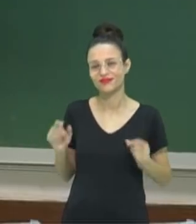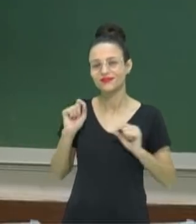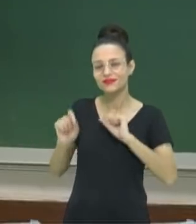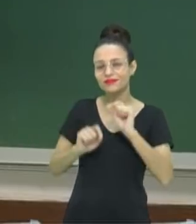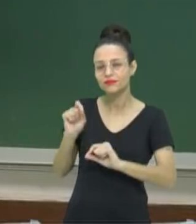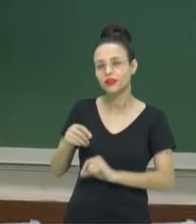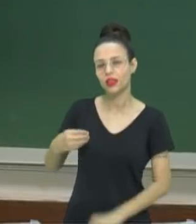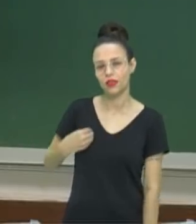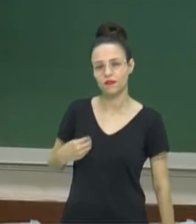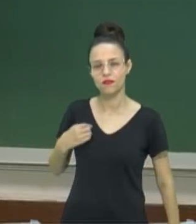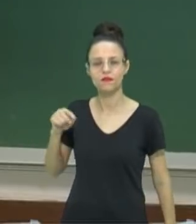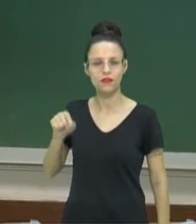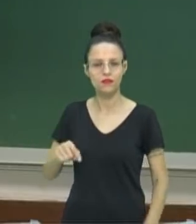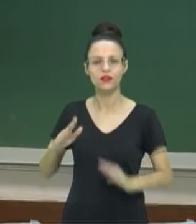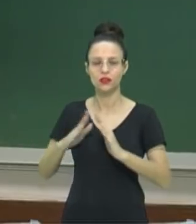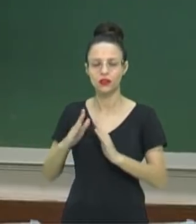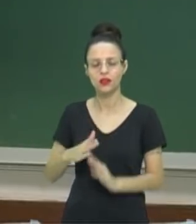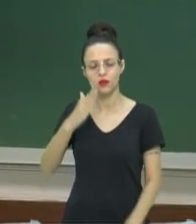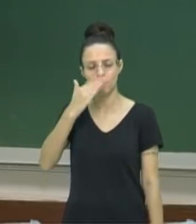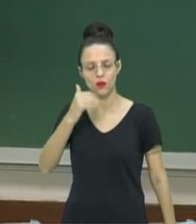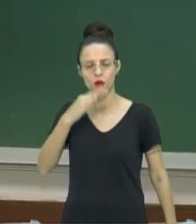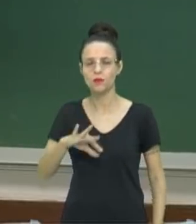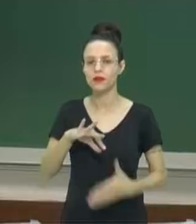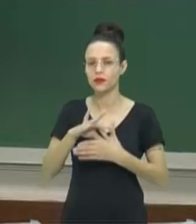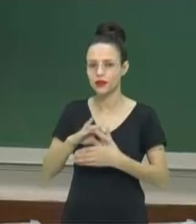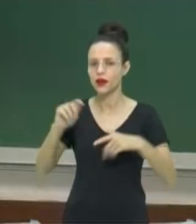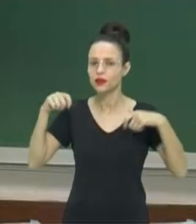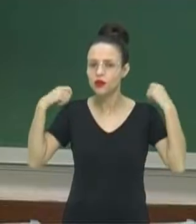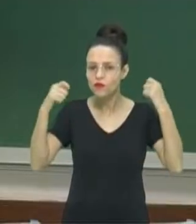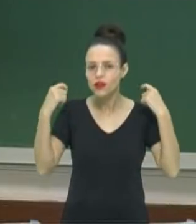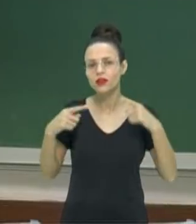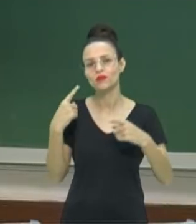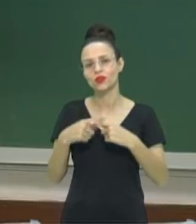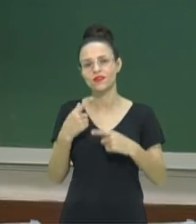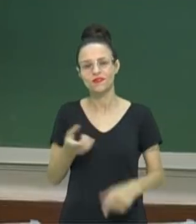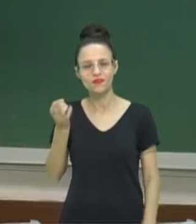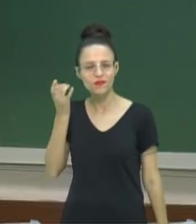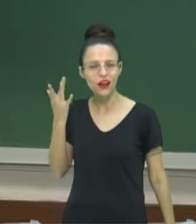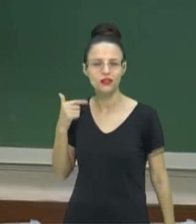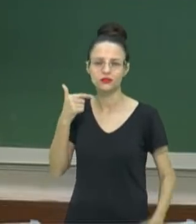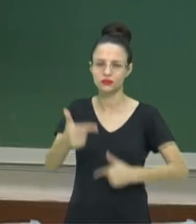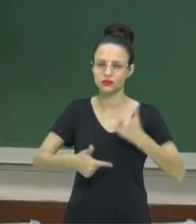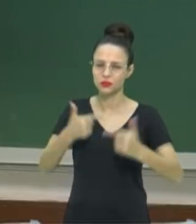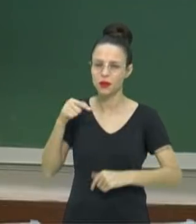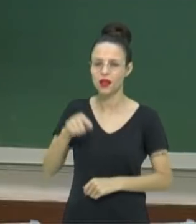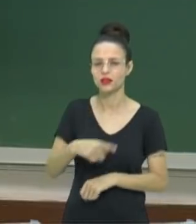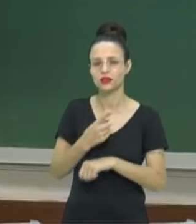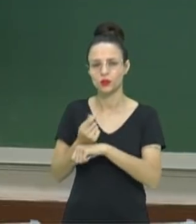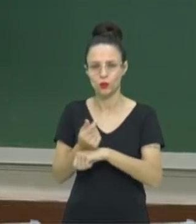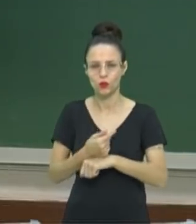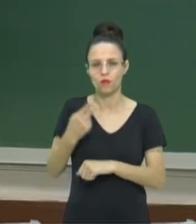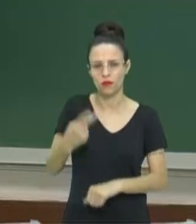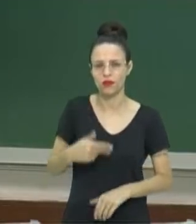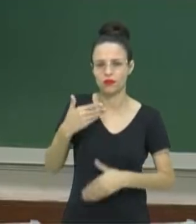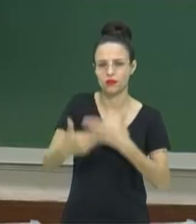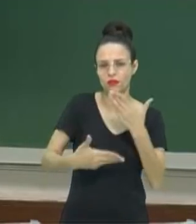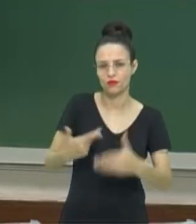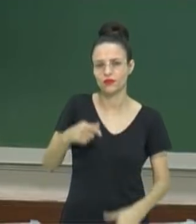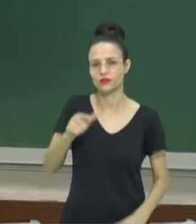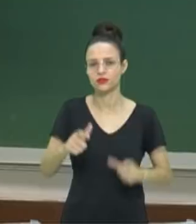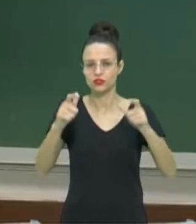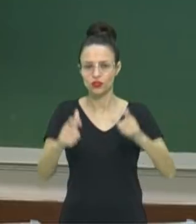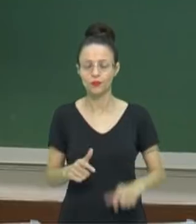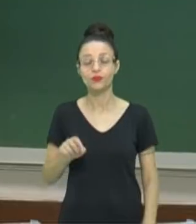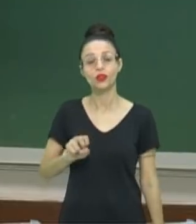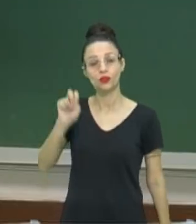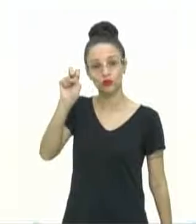quem vive nessa região, o consumo da carne de ovelha, até pela facilidade ali, pela atividade econômica que é desenvolvida na região. A região